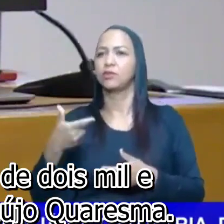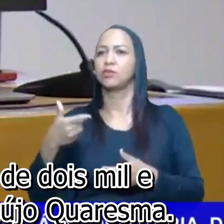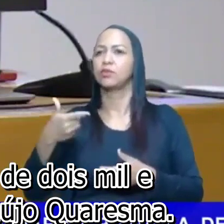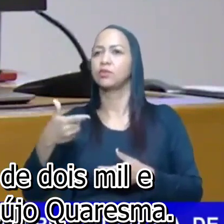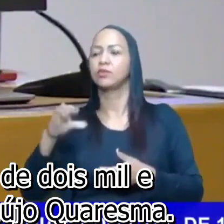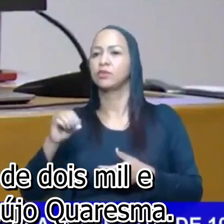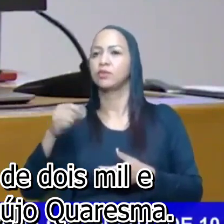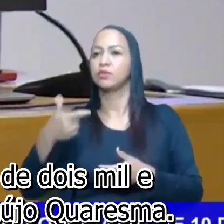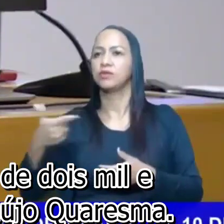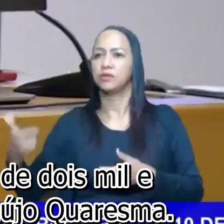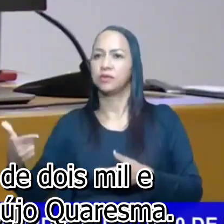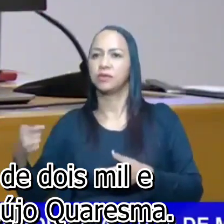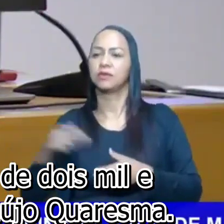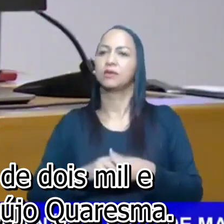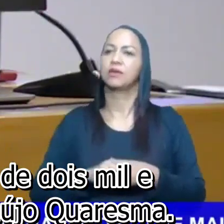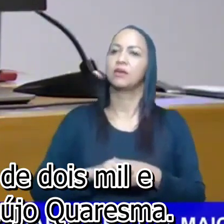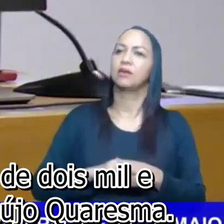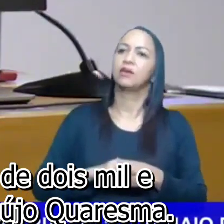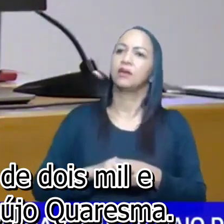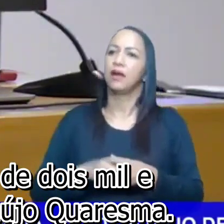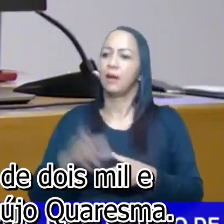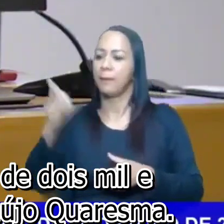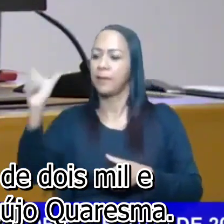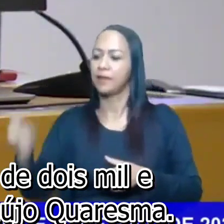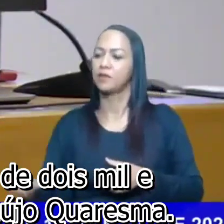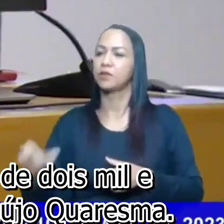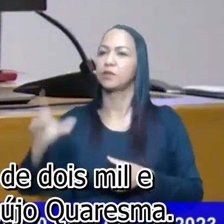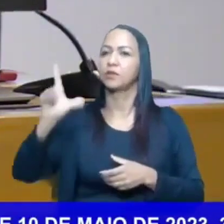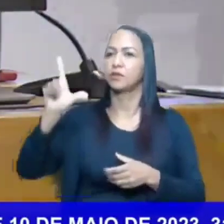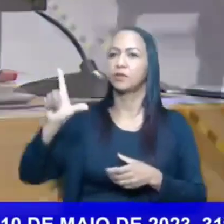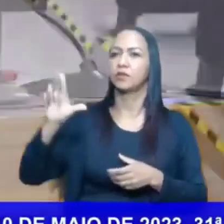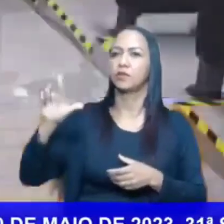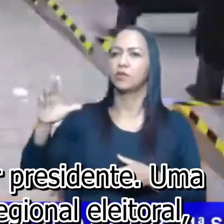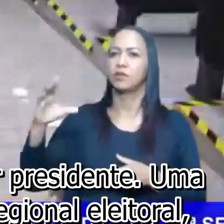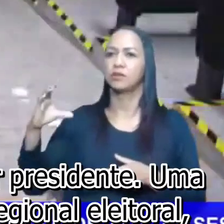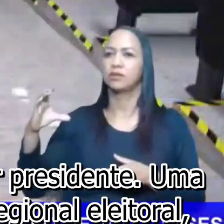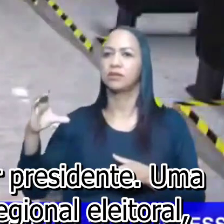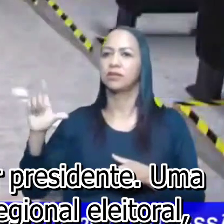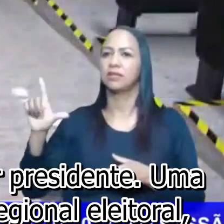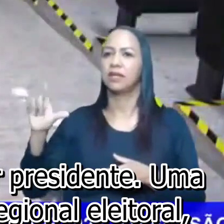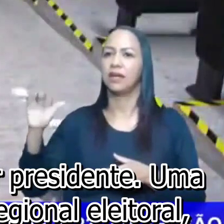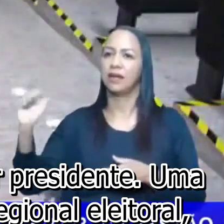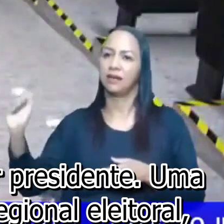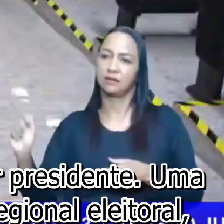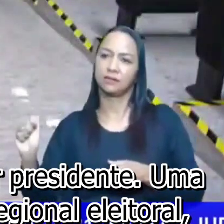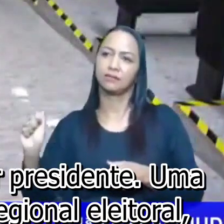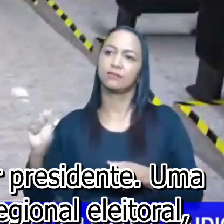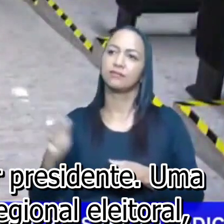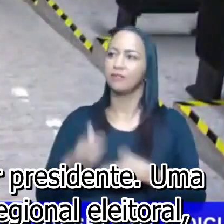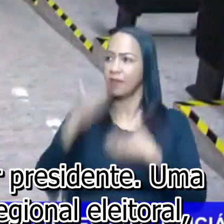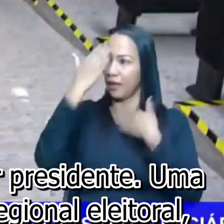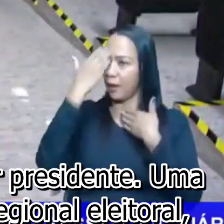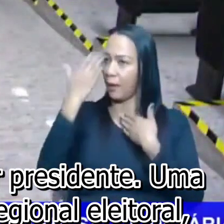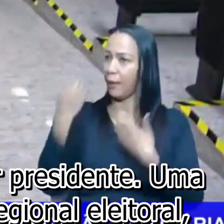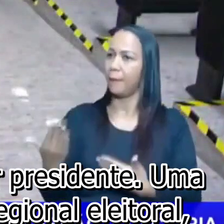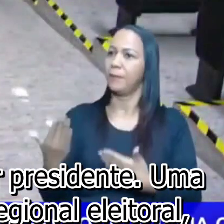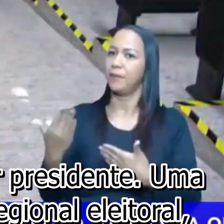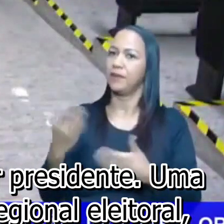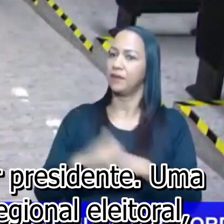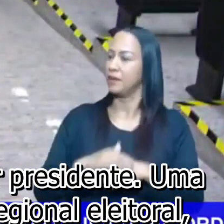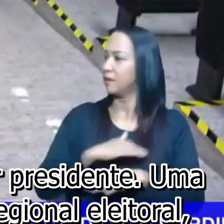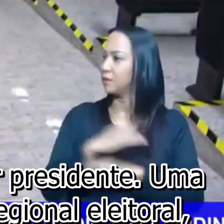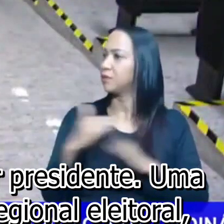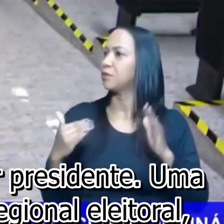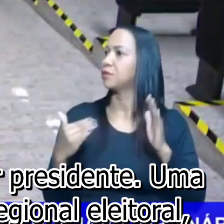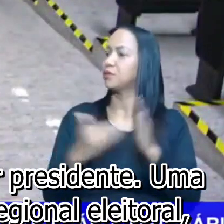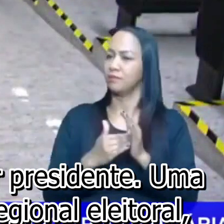Macapá, interessada Lucélia Araújo Quaresma. Vossa Excelência está com a palavra. Obrigado, senhor presidente. Uma boa tarde a todos, ilustres